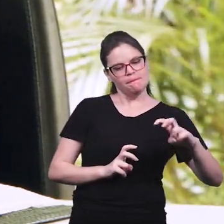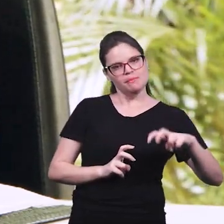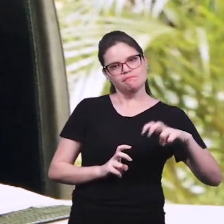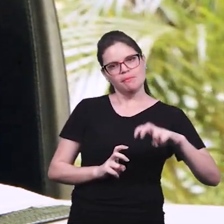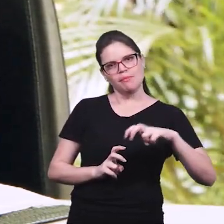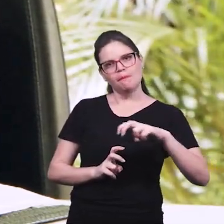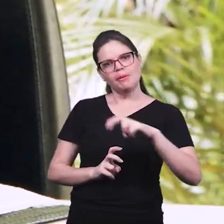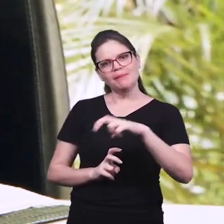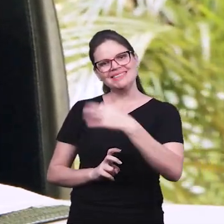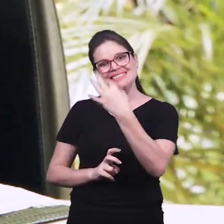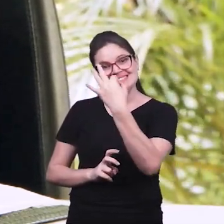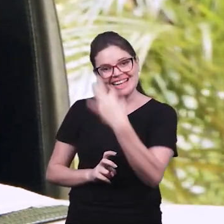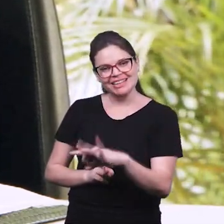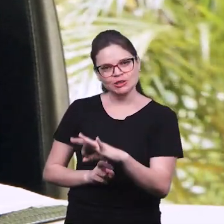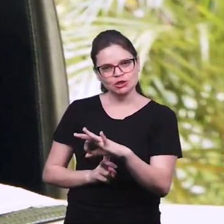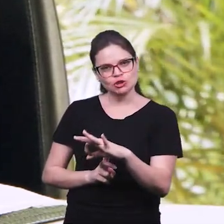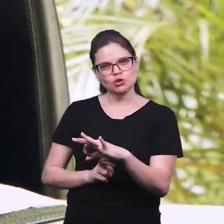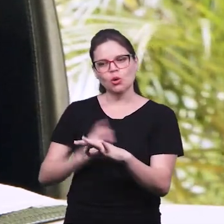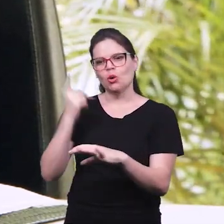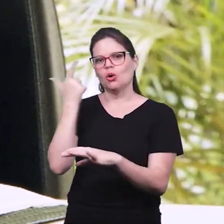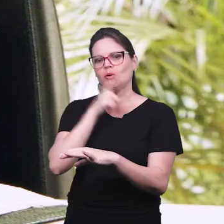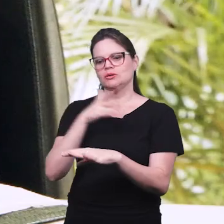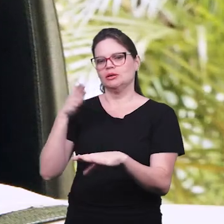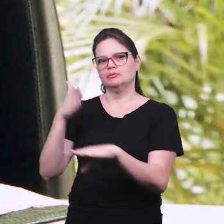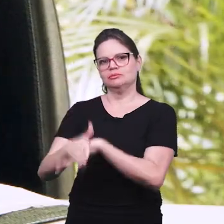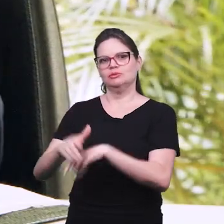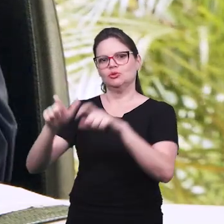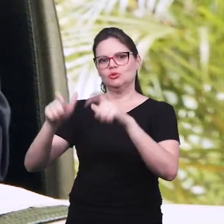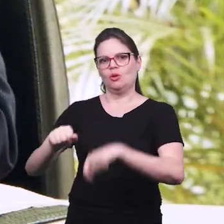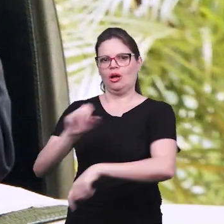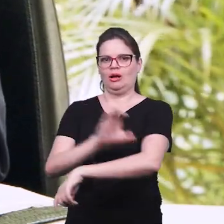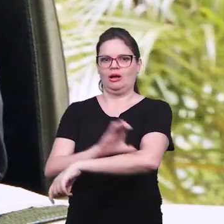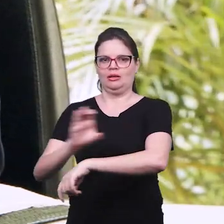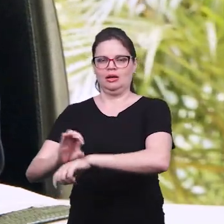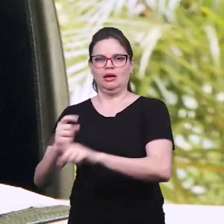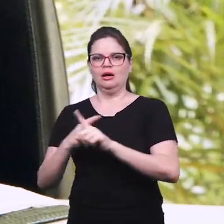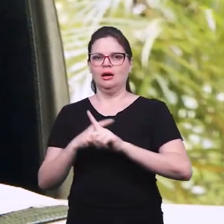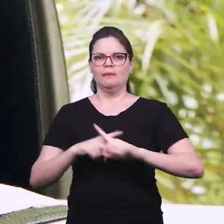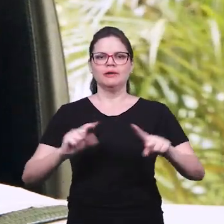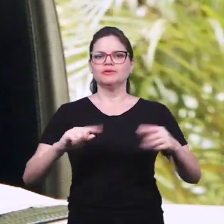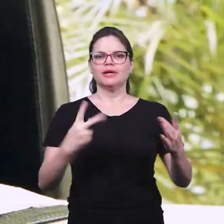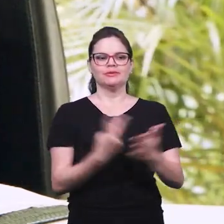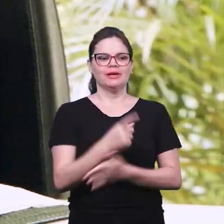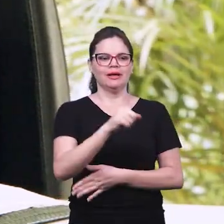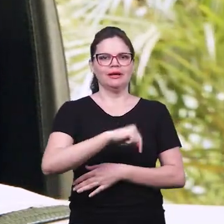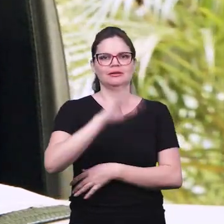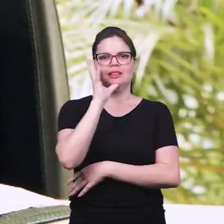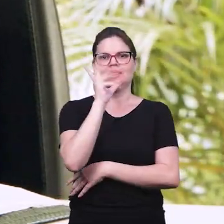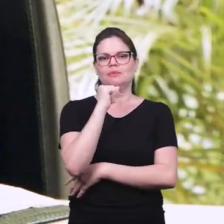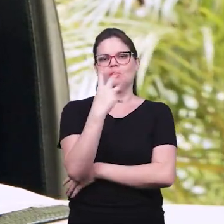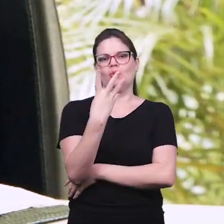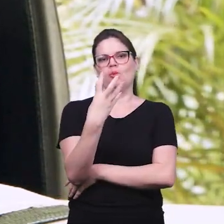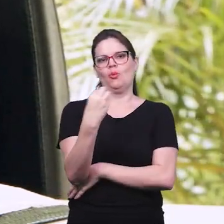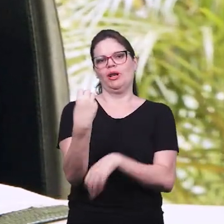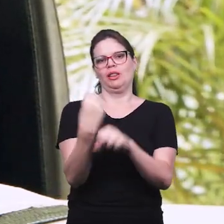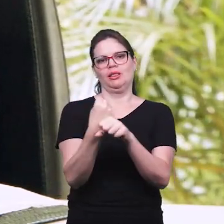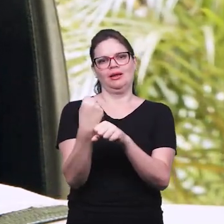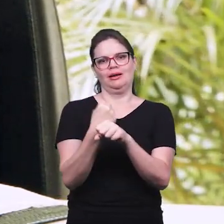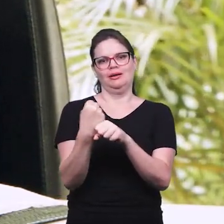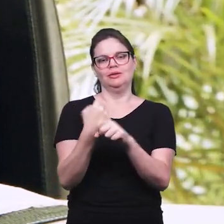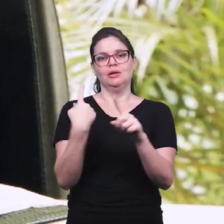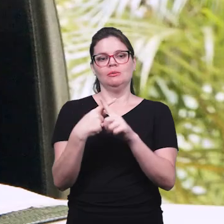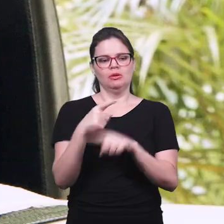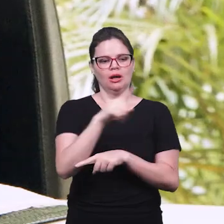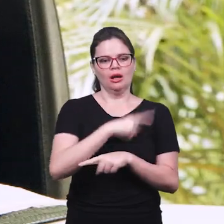ficar 40 anos no deserto. O Senhor moldando aquele povo para obedecer, moldando para atender à vontade dele. Né? Demoraram a entender.